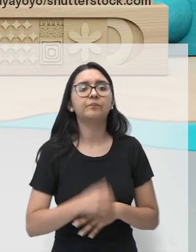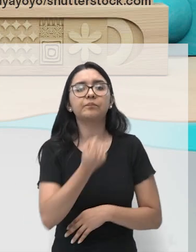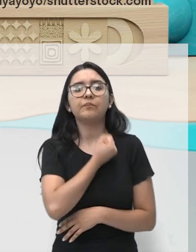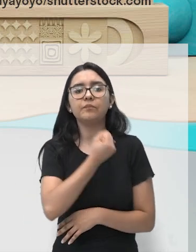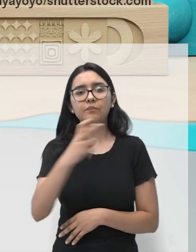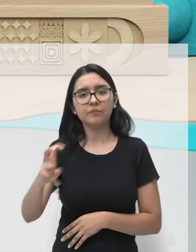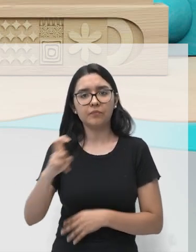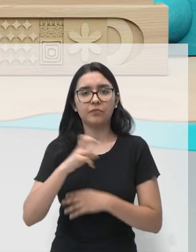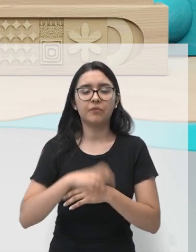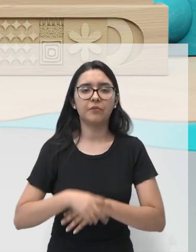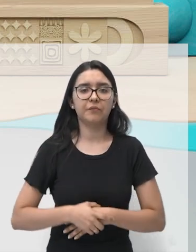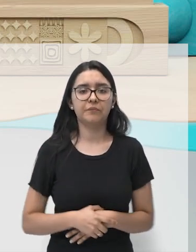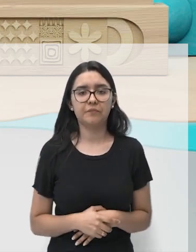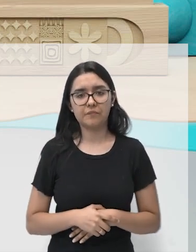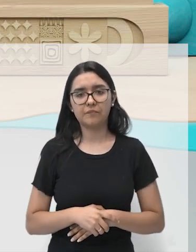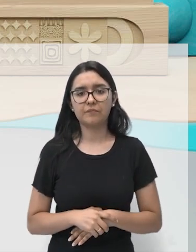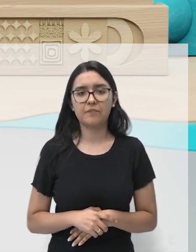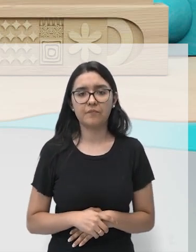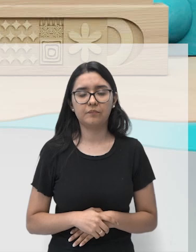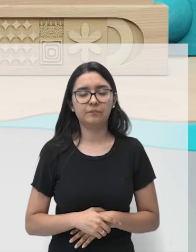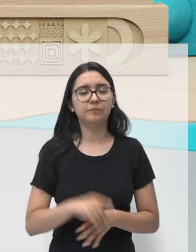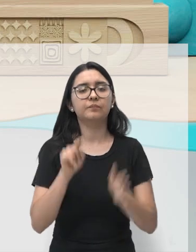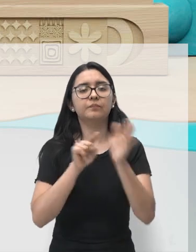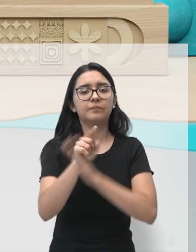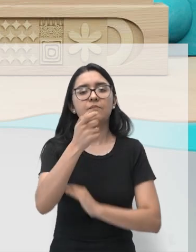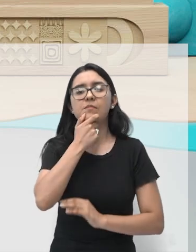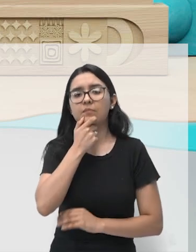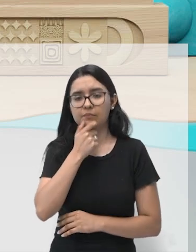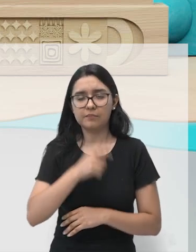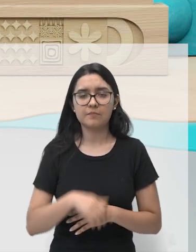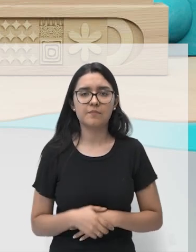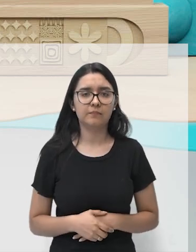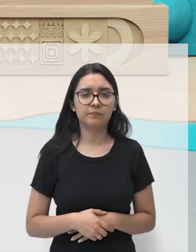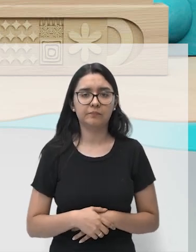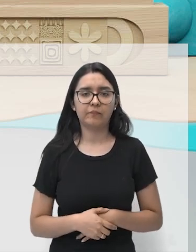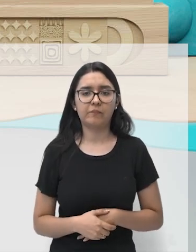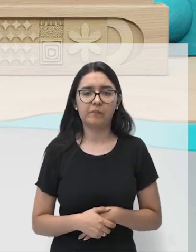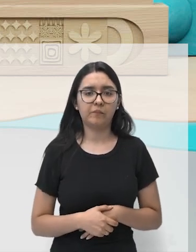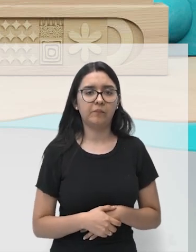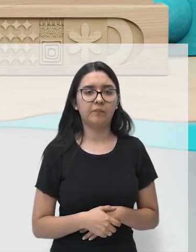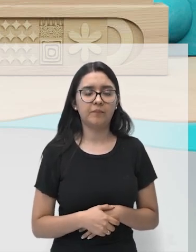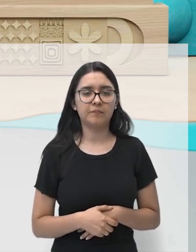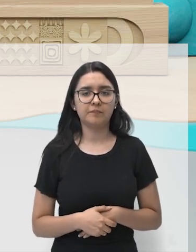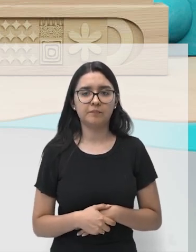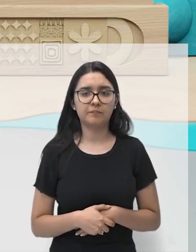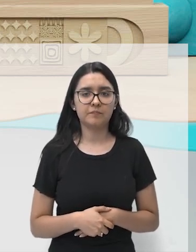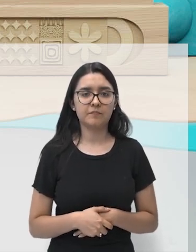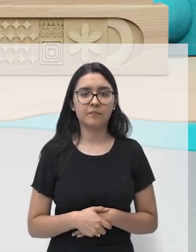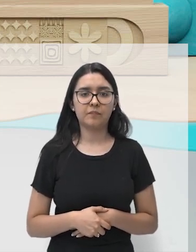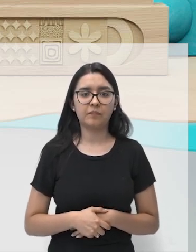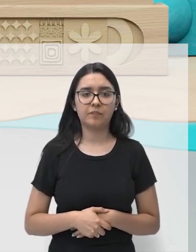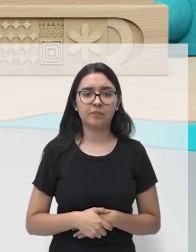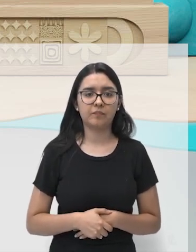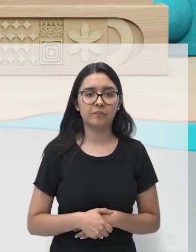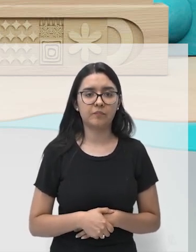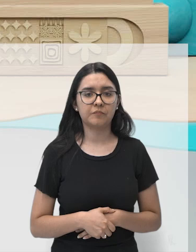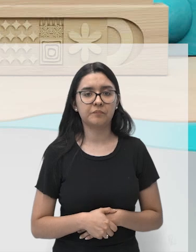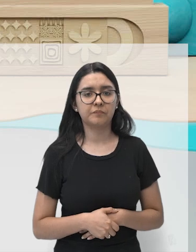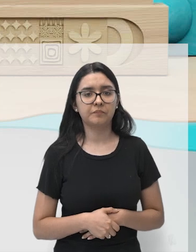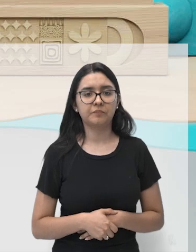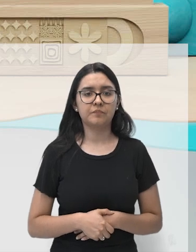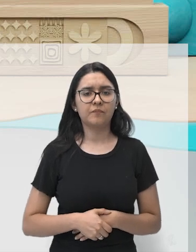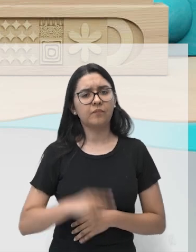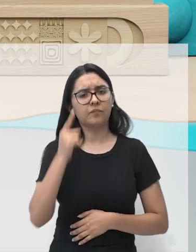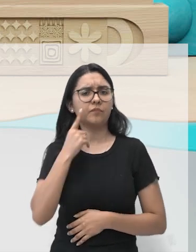5. Every family is unique and has a special connection. Ok, eu tenho